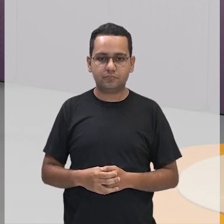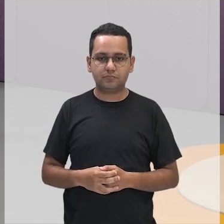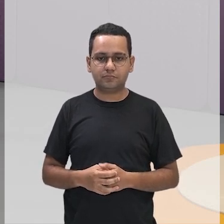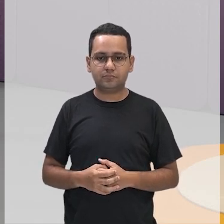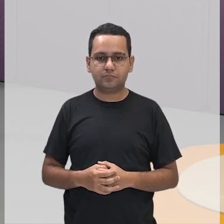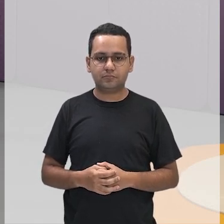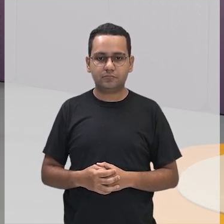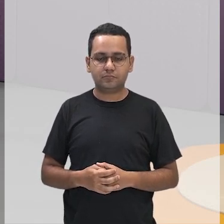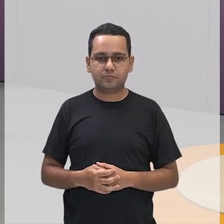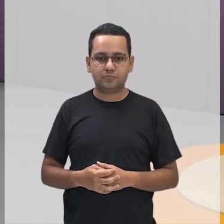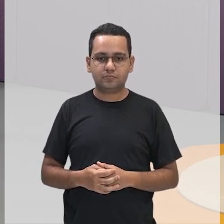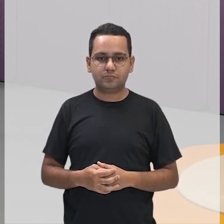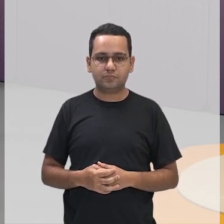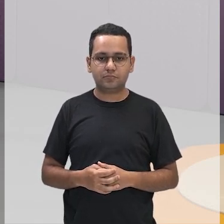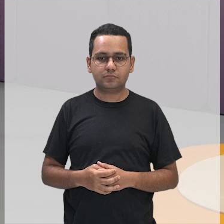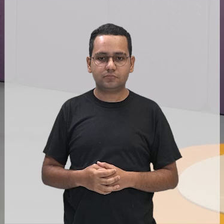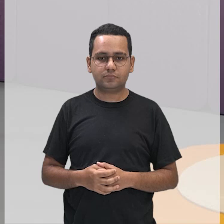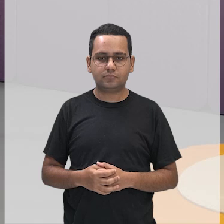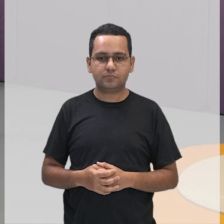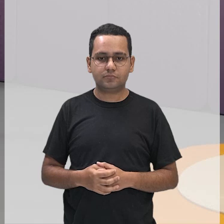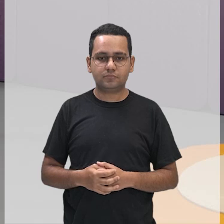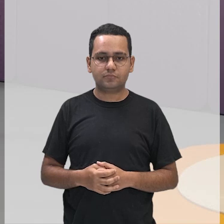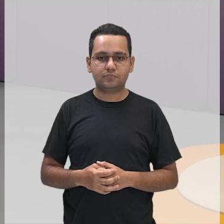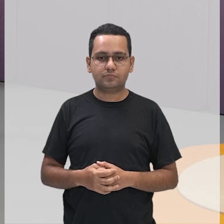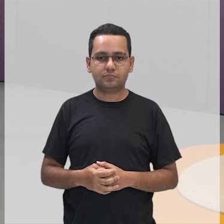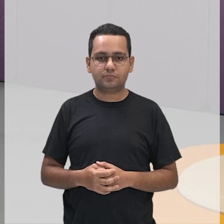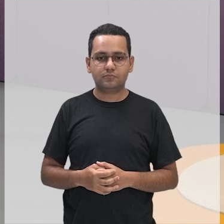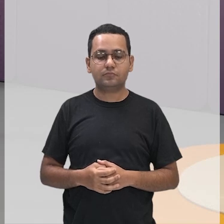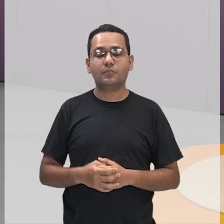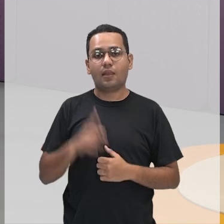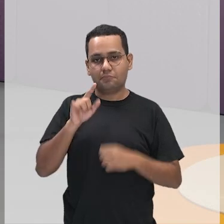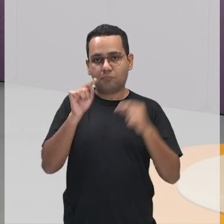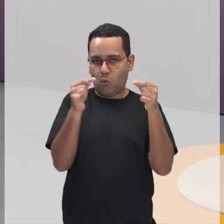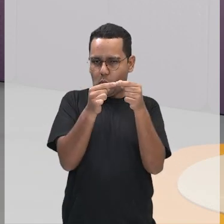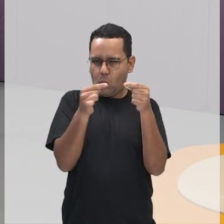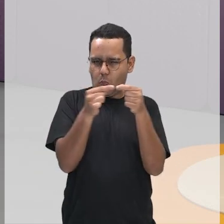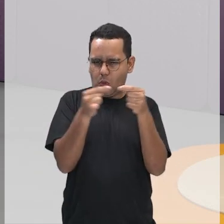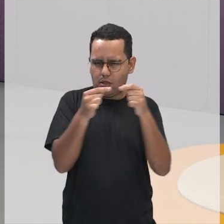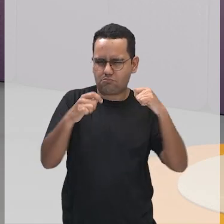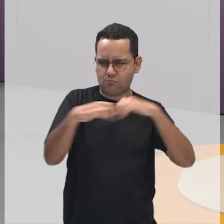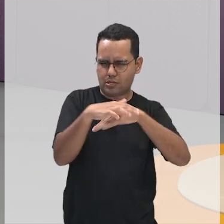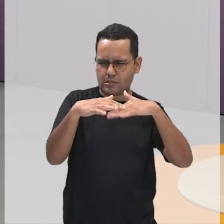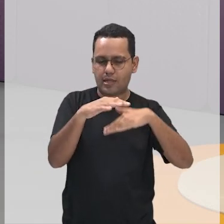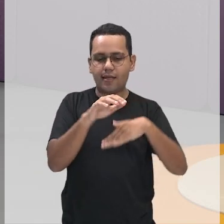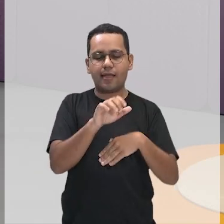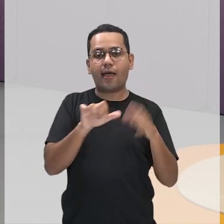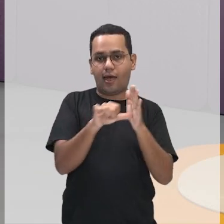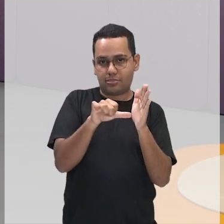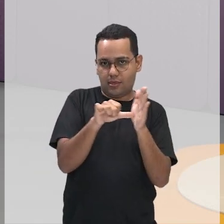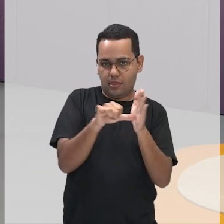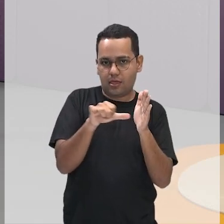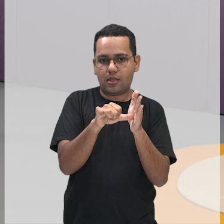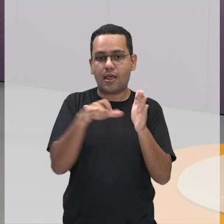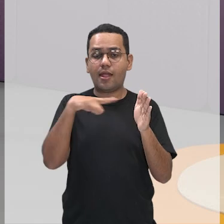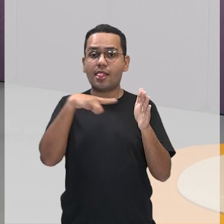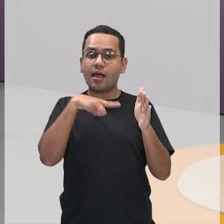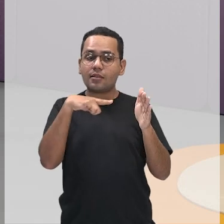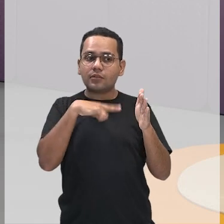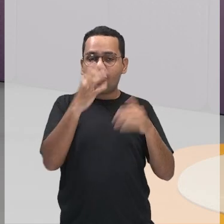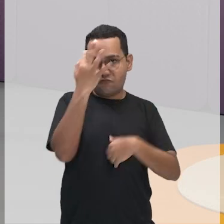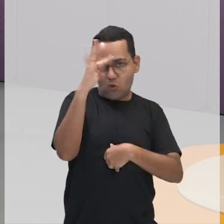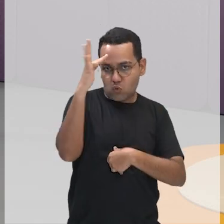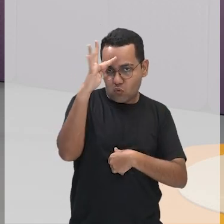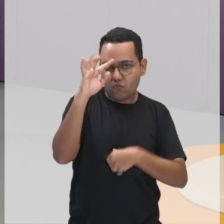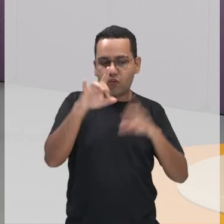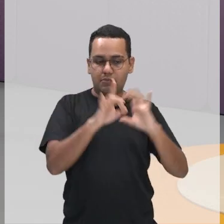que isso caracteriza, principalmente aqui em cima, é a cidade de Atenas, ligada, então, berço da democracia, berço da filosofia,